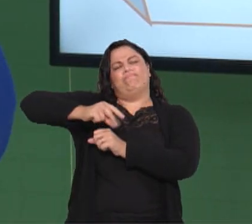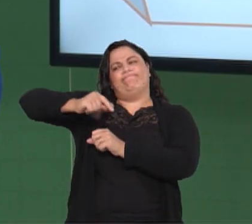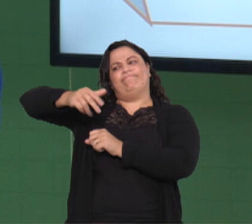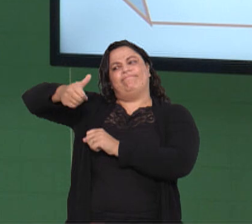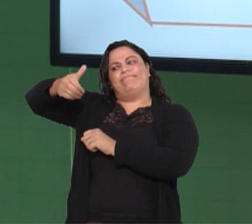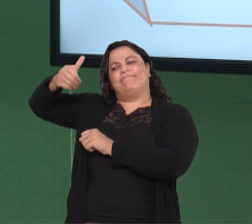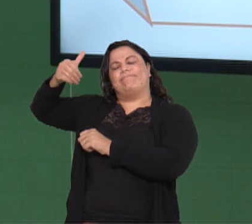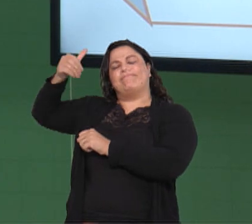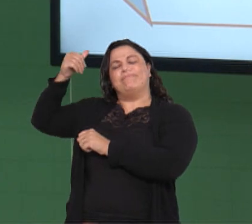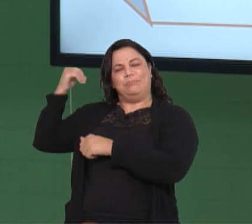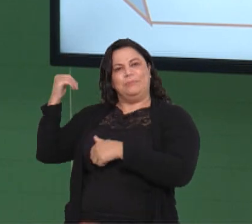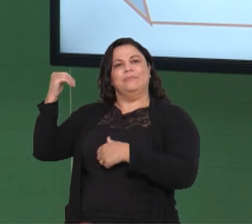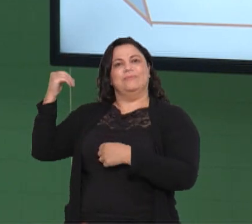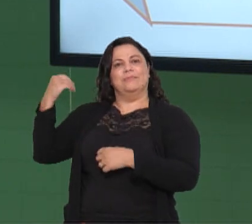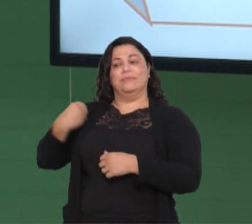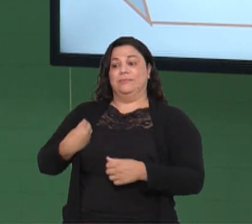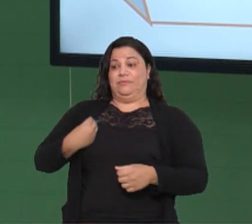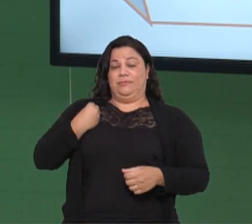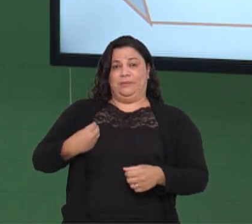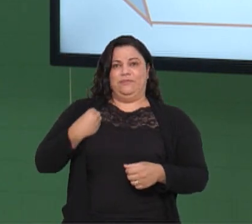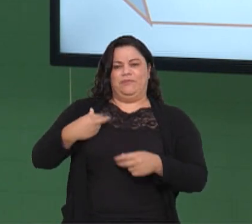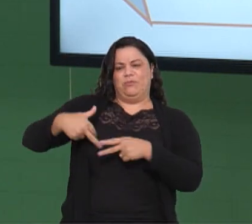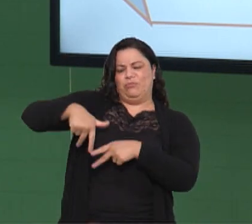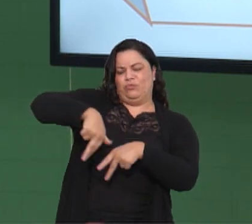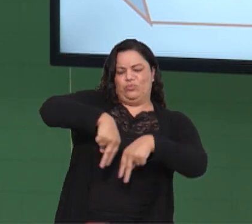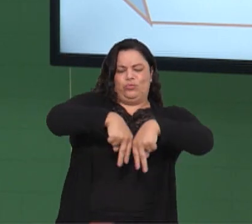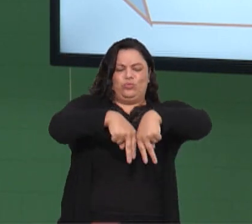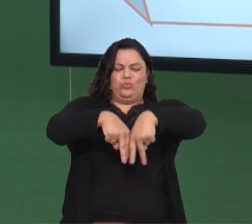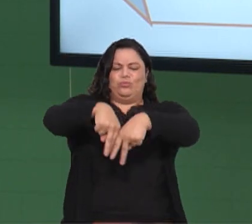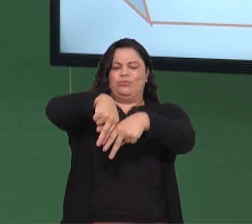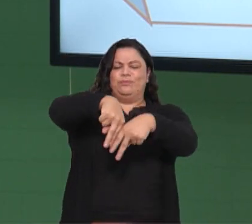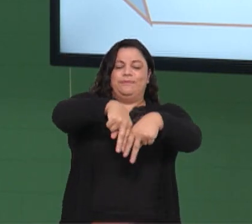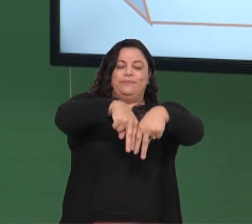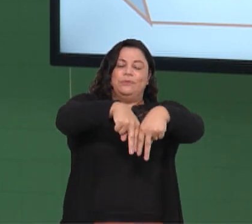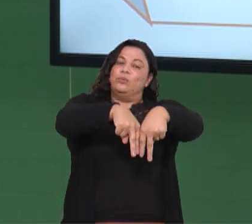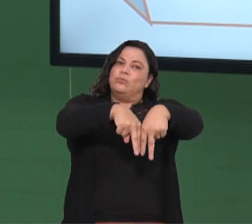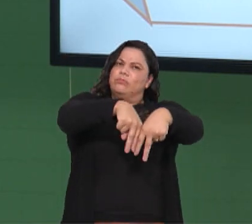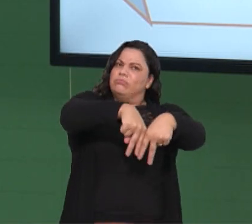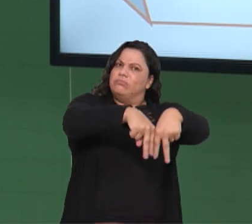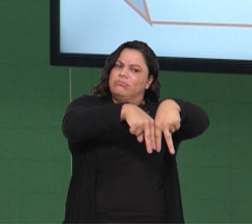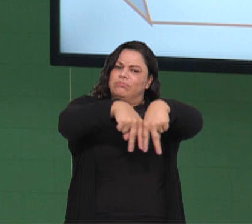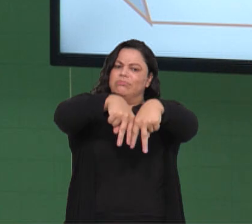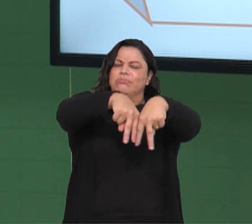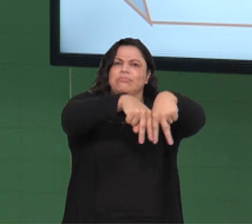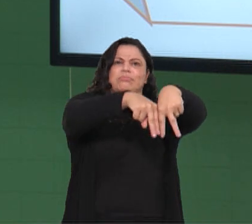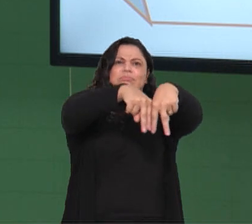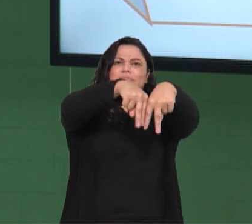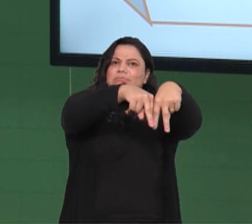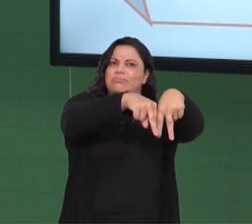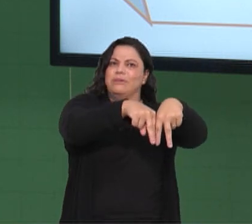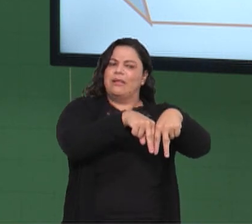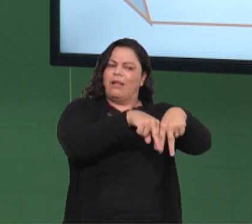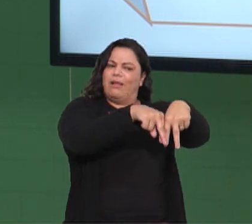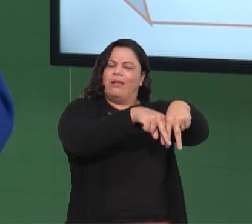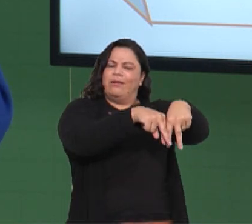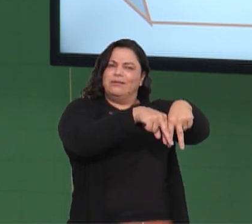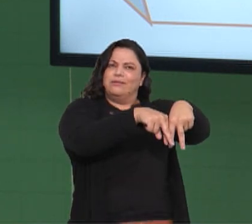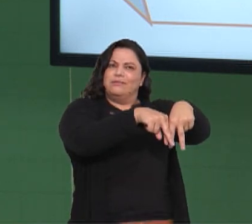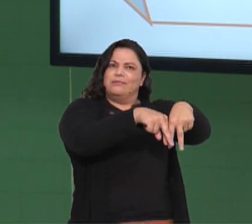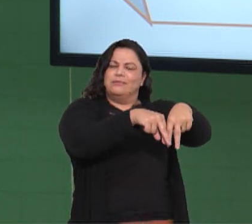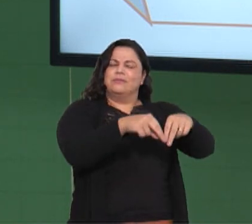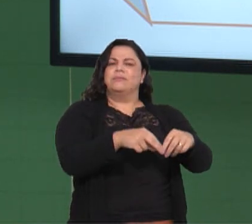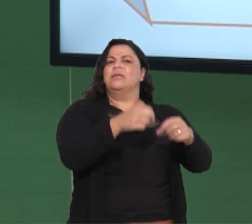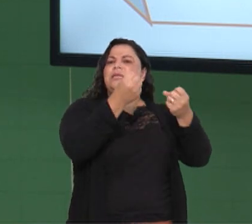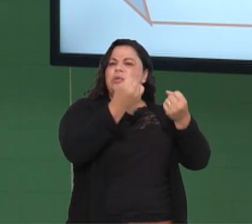nós, seres humanos, vivíamos em pares, grudados um no outro. E nós éramos autossuficientes, porque a gente já